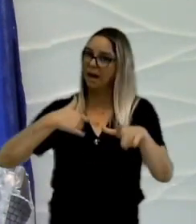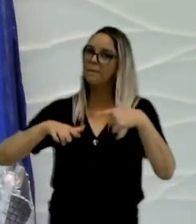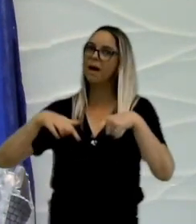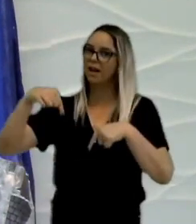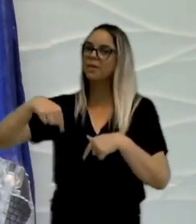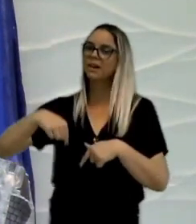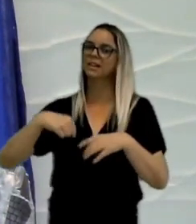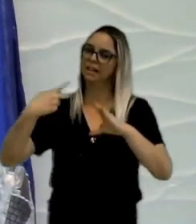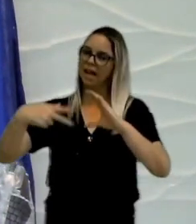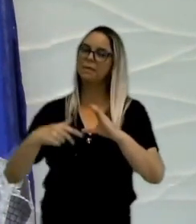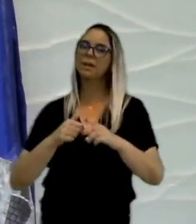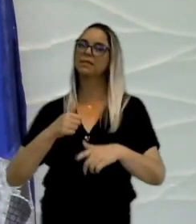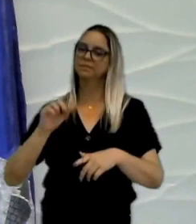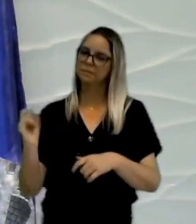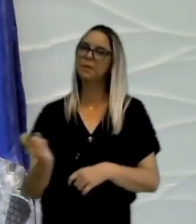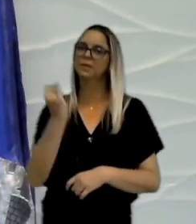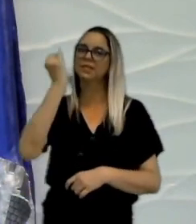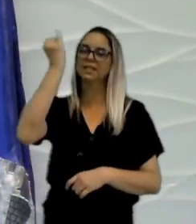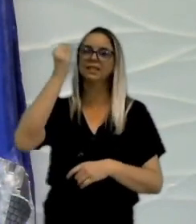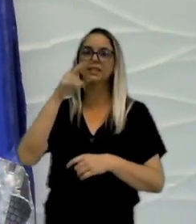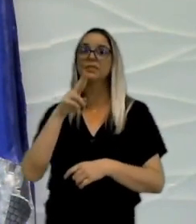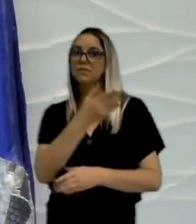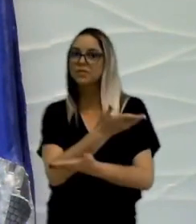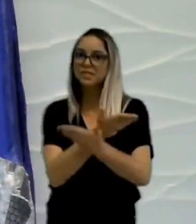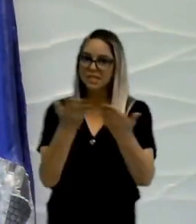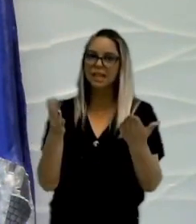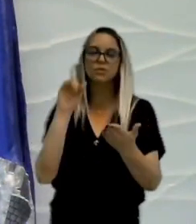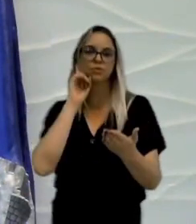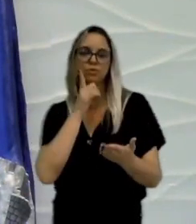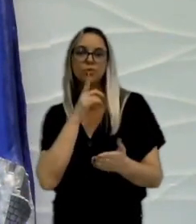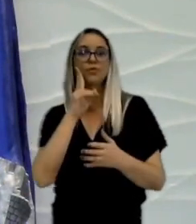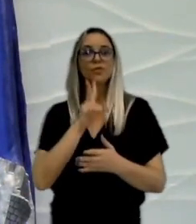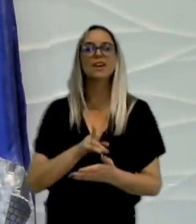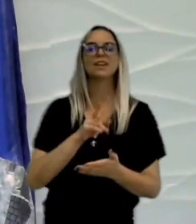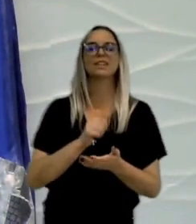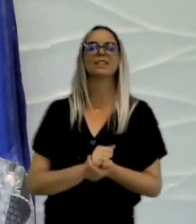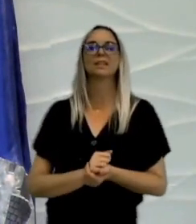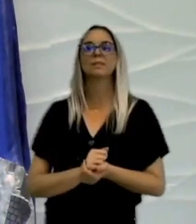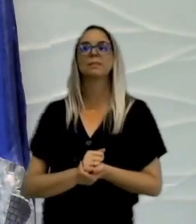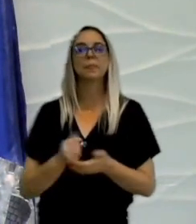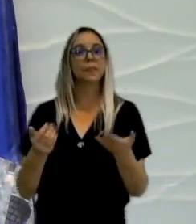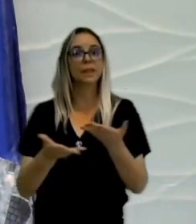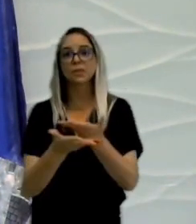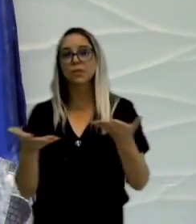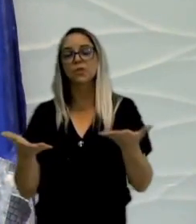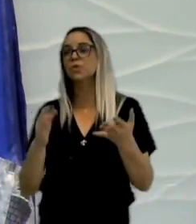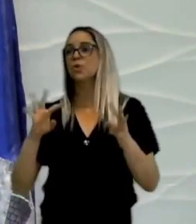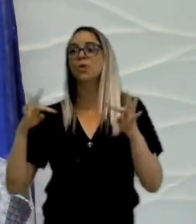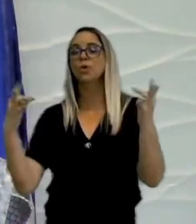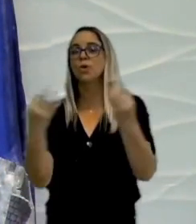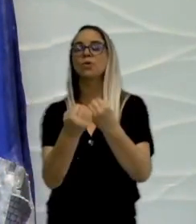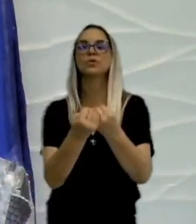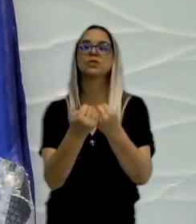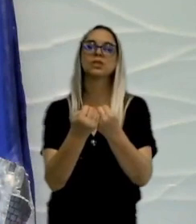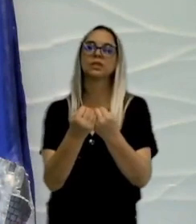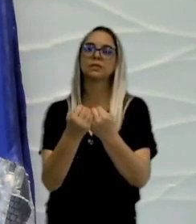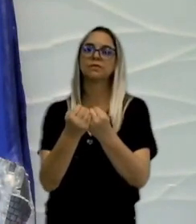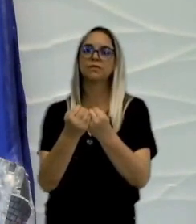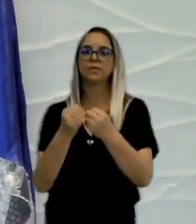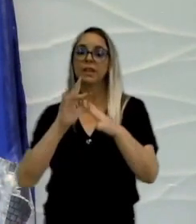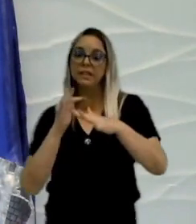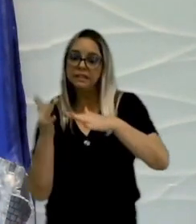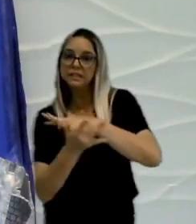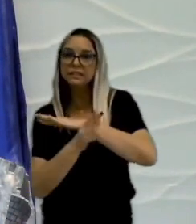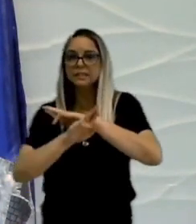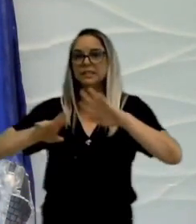importância aqui nesta casa para os nossos telespectadores. Saudar, enfim, a todos que nos acompanham através dos meios de divulgação